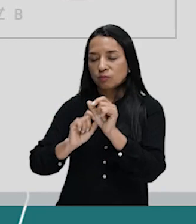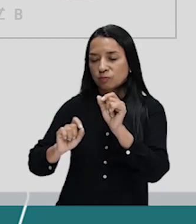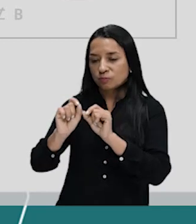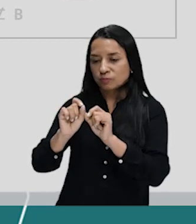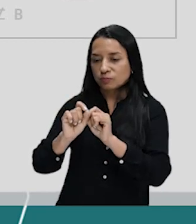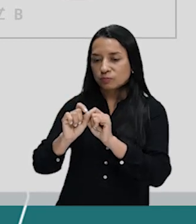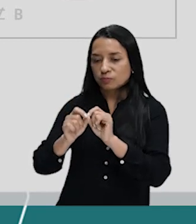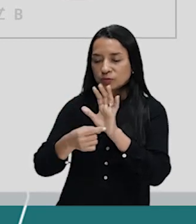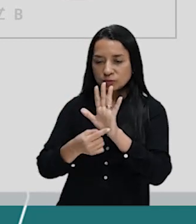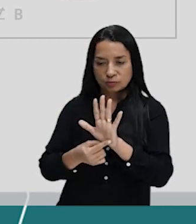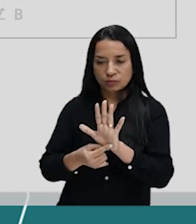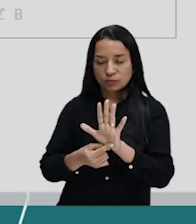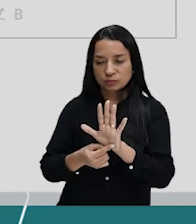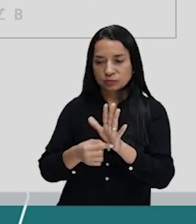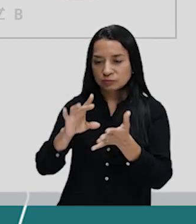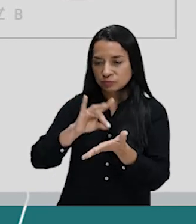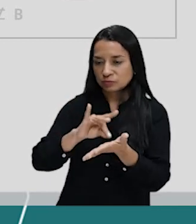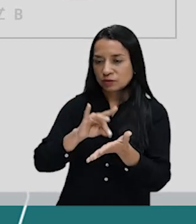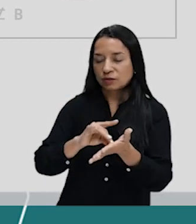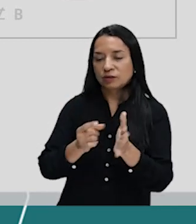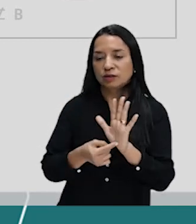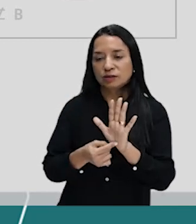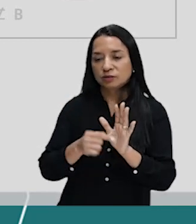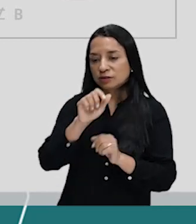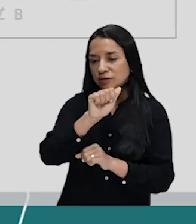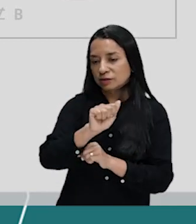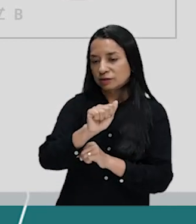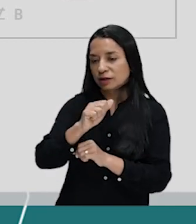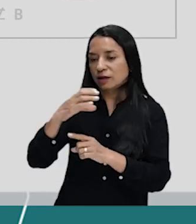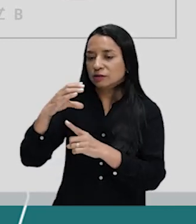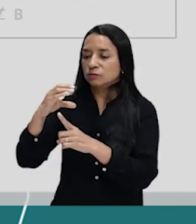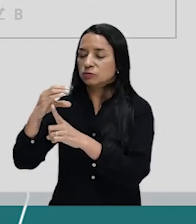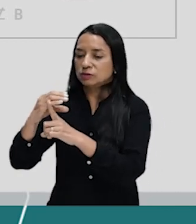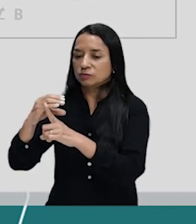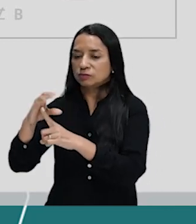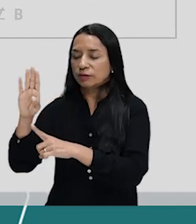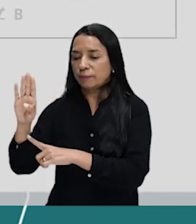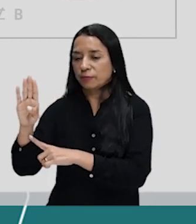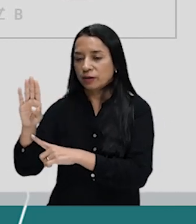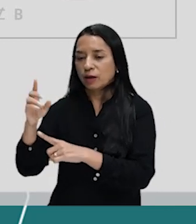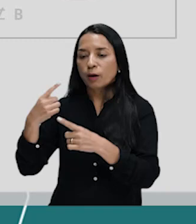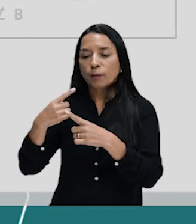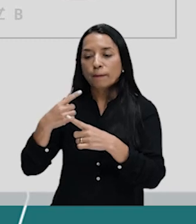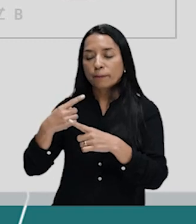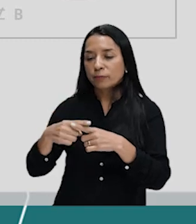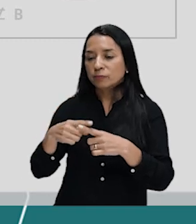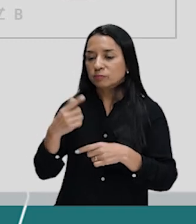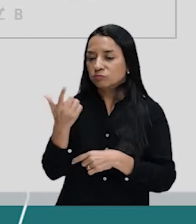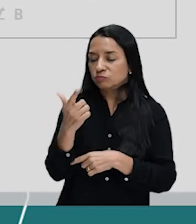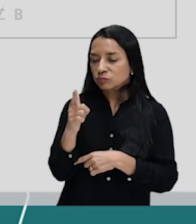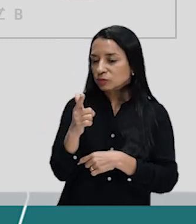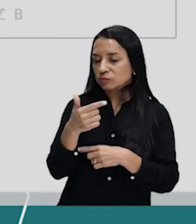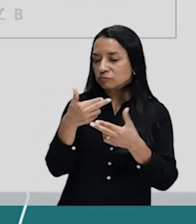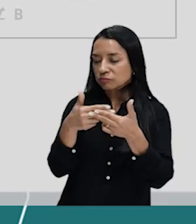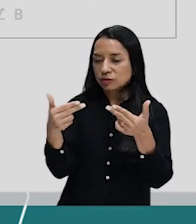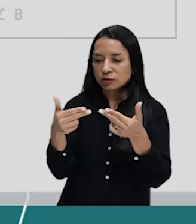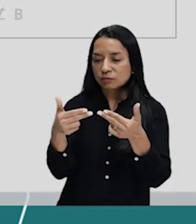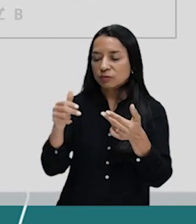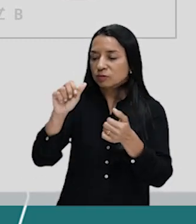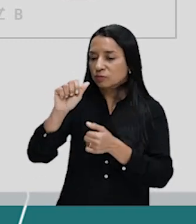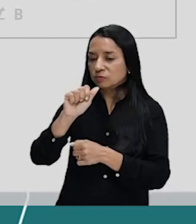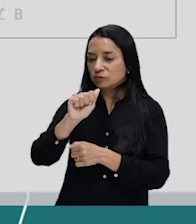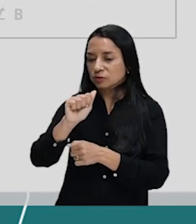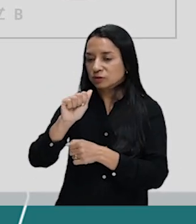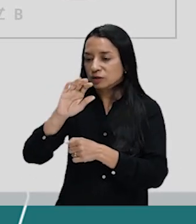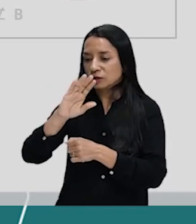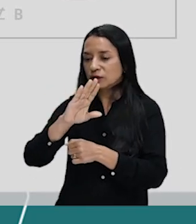né, de cara que A não está contido em B. Até porque não tem nenhum elemento de A que faz parte do conjunto B, tá? Então, eu tenho essas